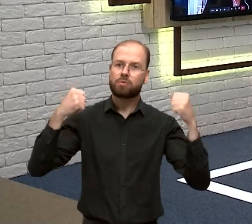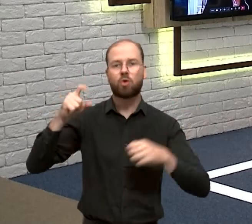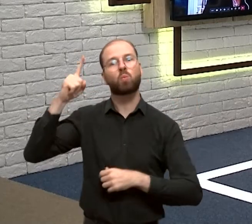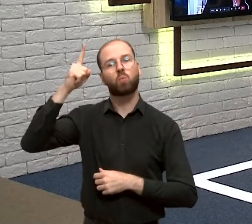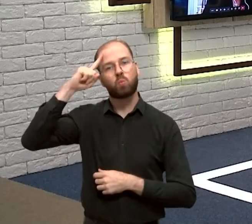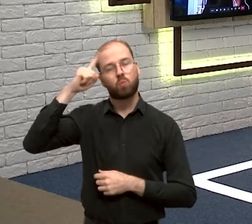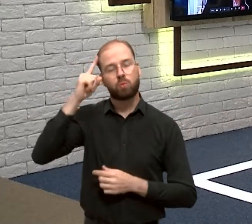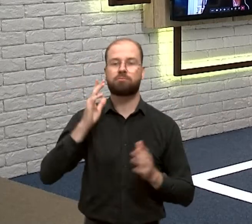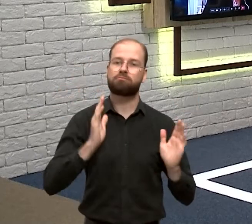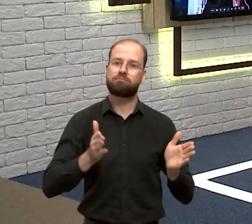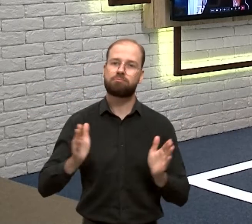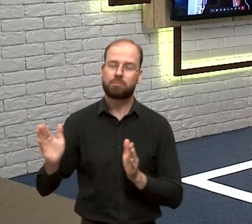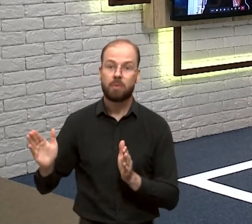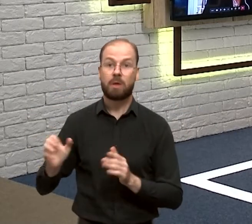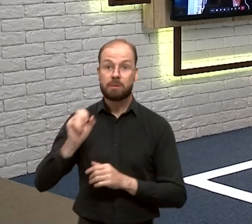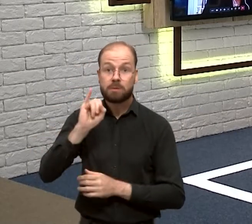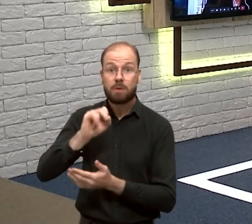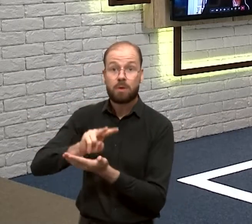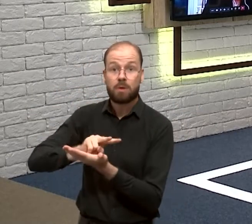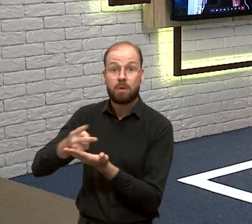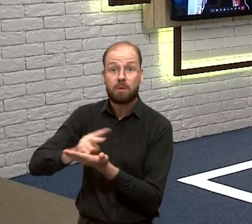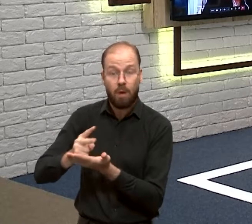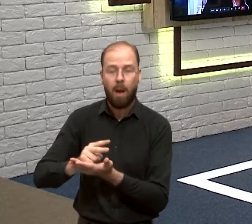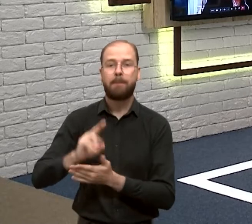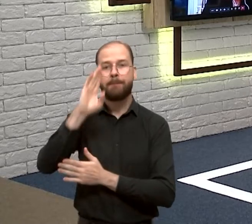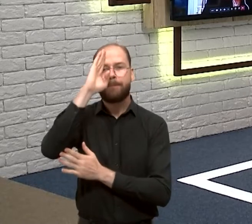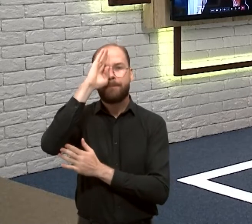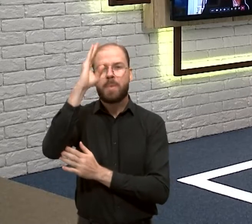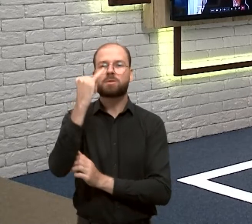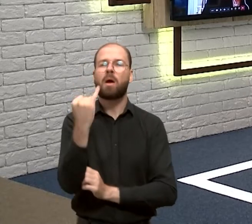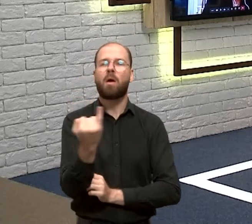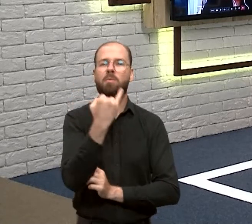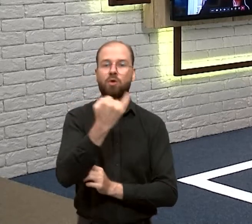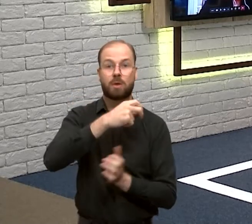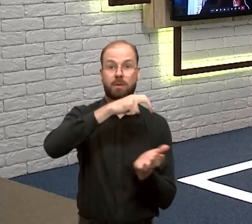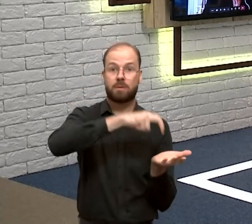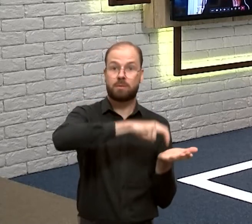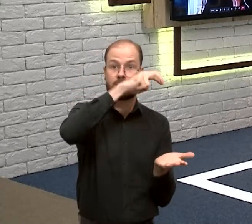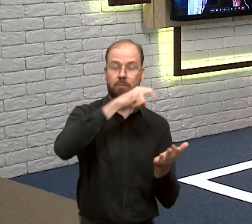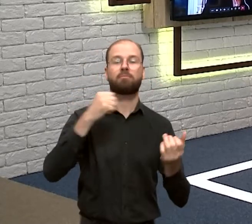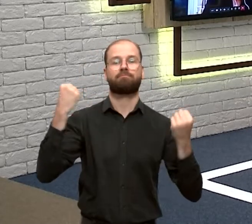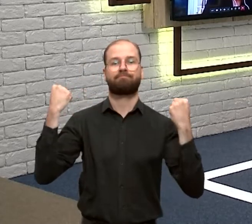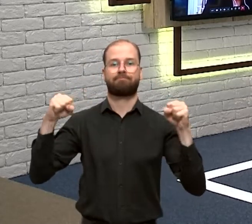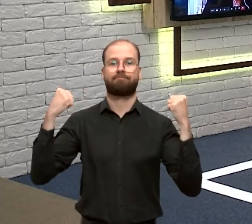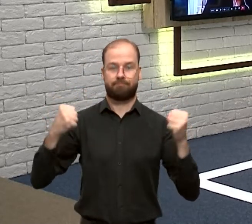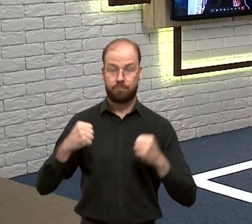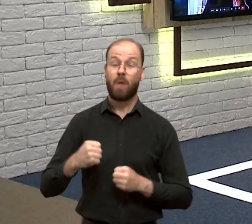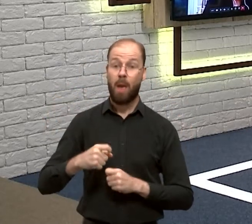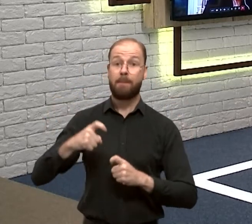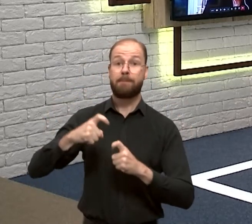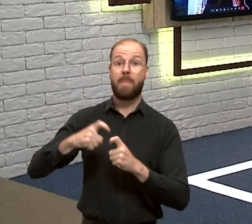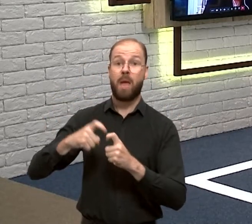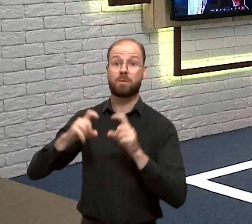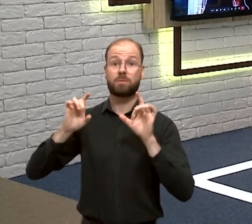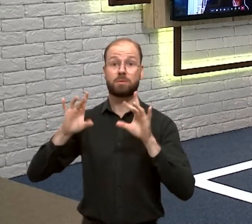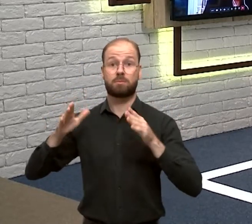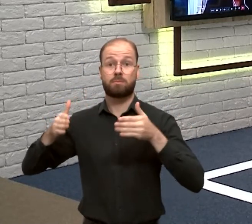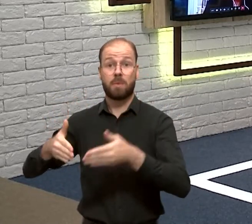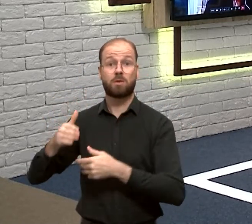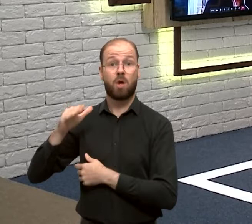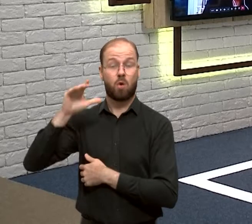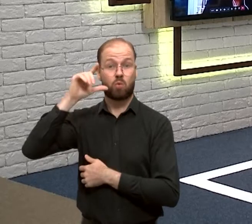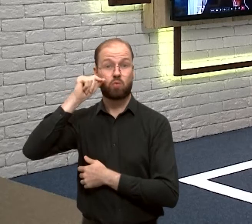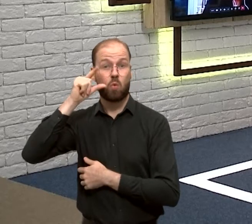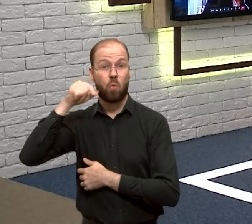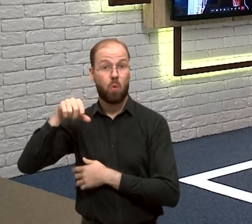insônia, principalmente pela manhã. Esse é o tratamento comportamental que o próprio médico especialista em sono, ele já começa na